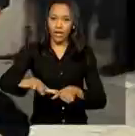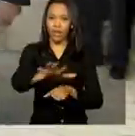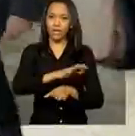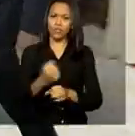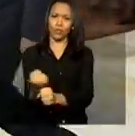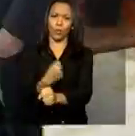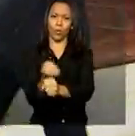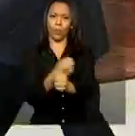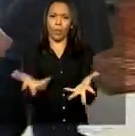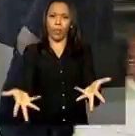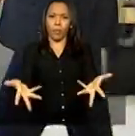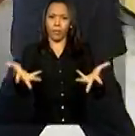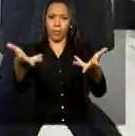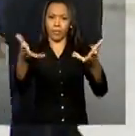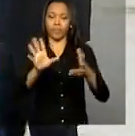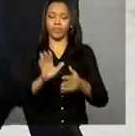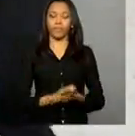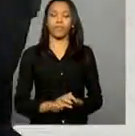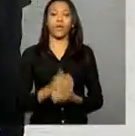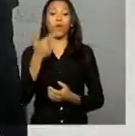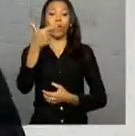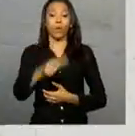país. Vicente Tomi.